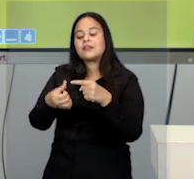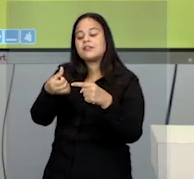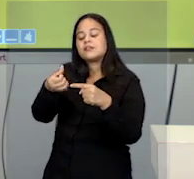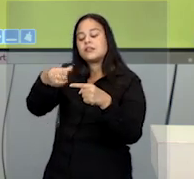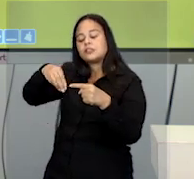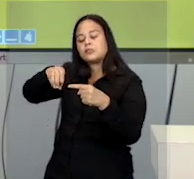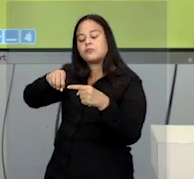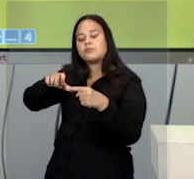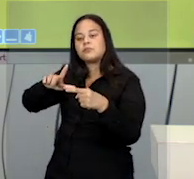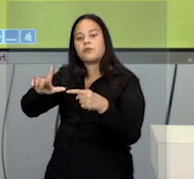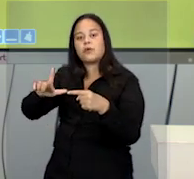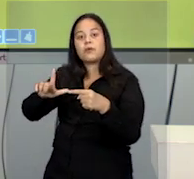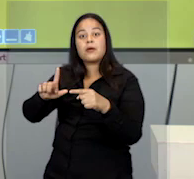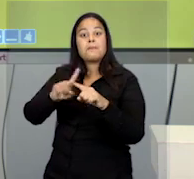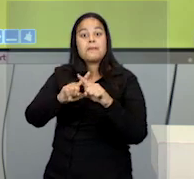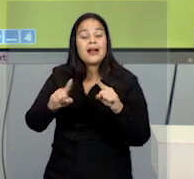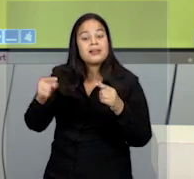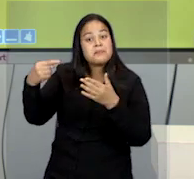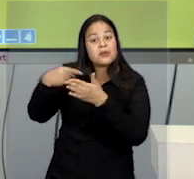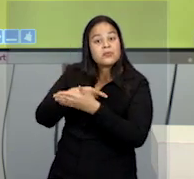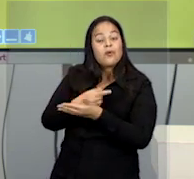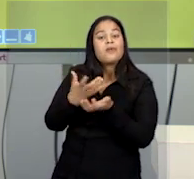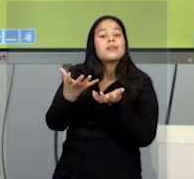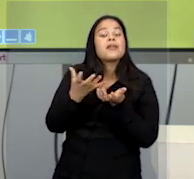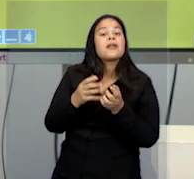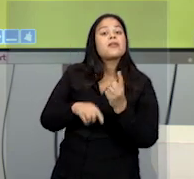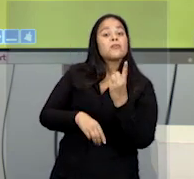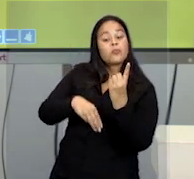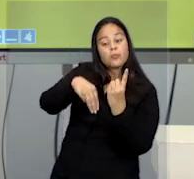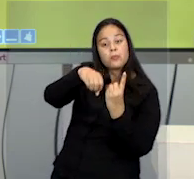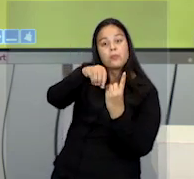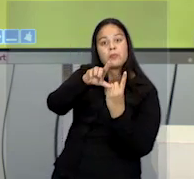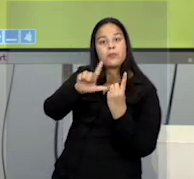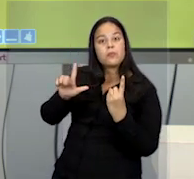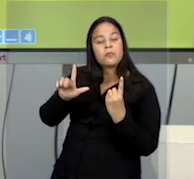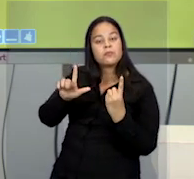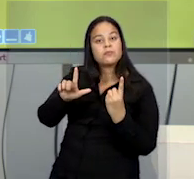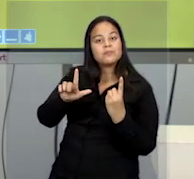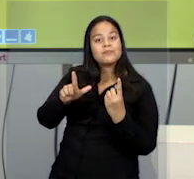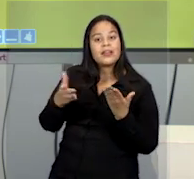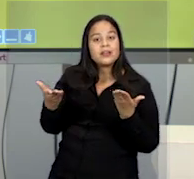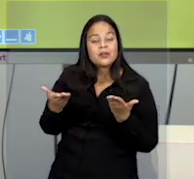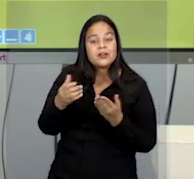E ele quer saber por 1 mol. Então, se você tiver 1 mol,